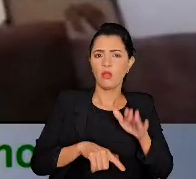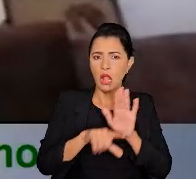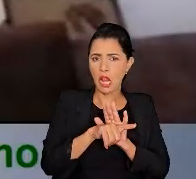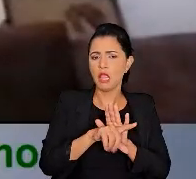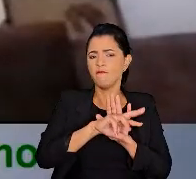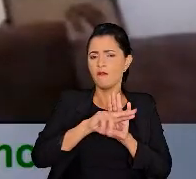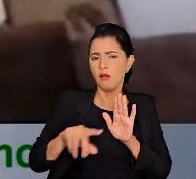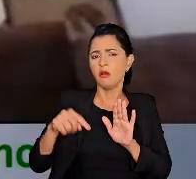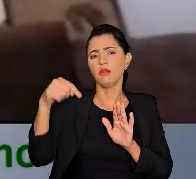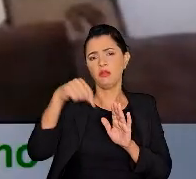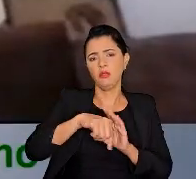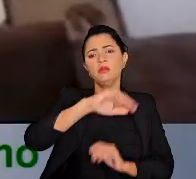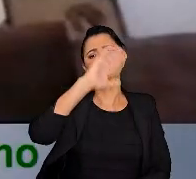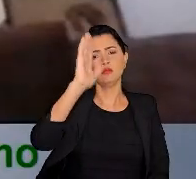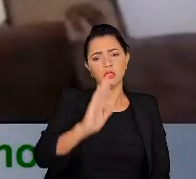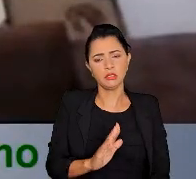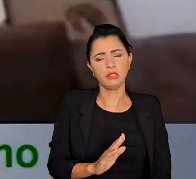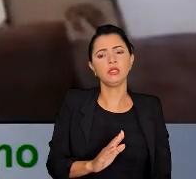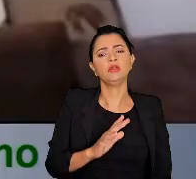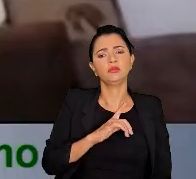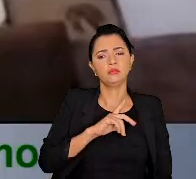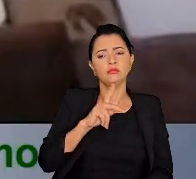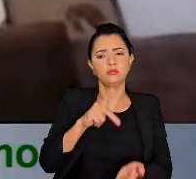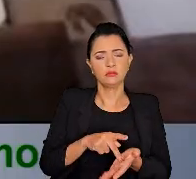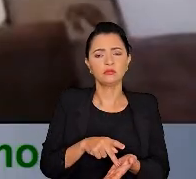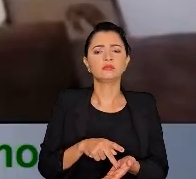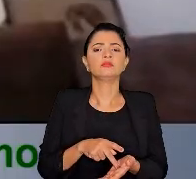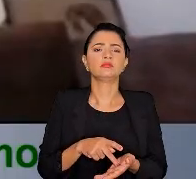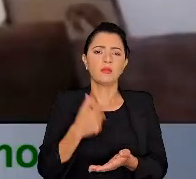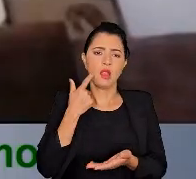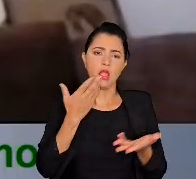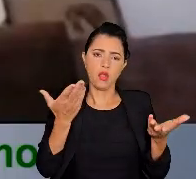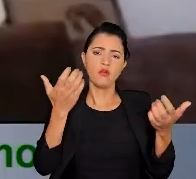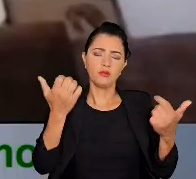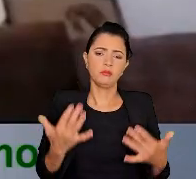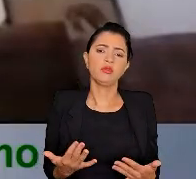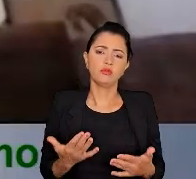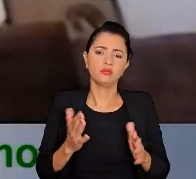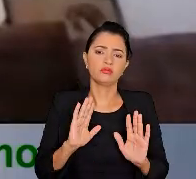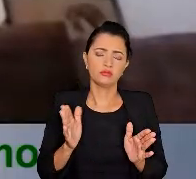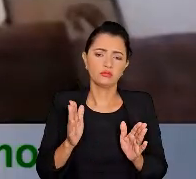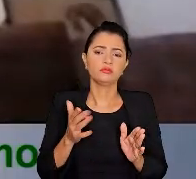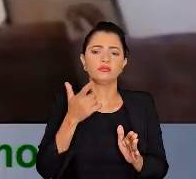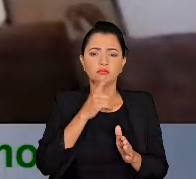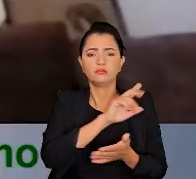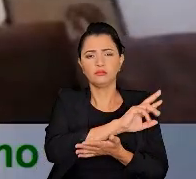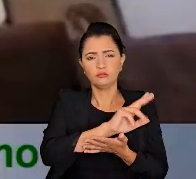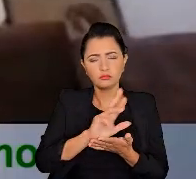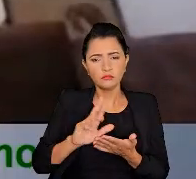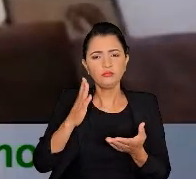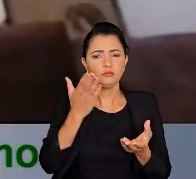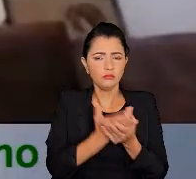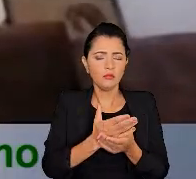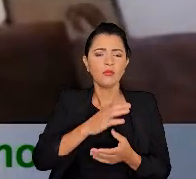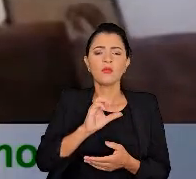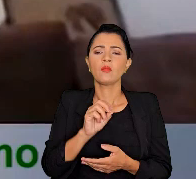Brasil, de fato, em que o senhor agora fez menção, que a CONIB já tem várias ações. A CONIB está na